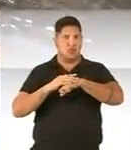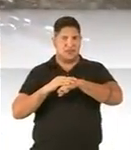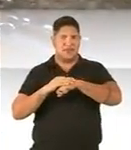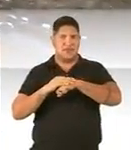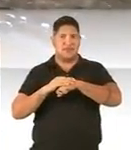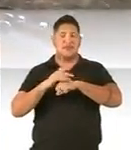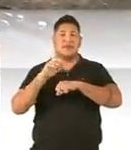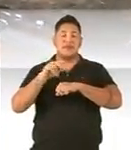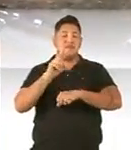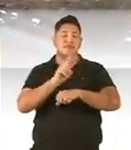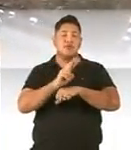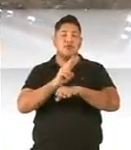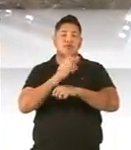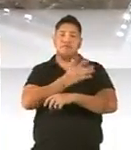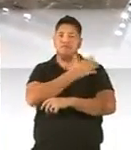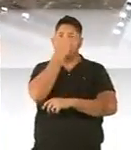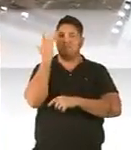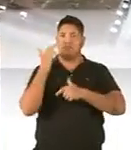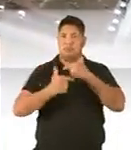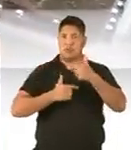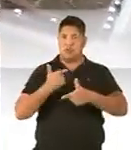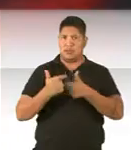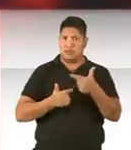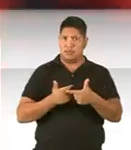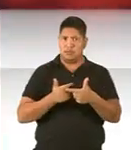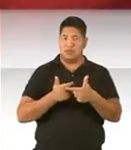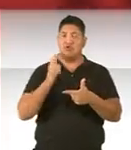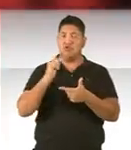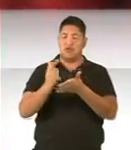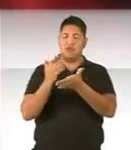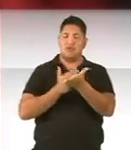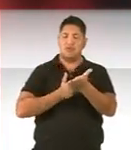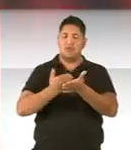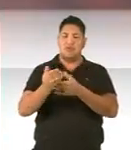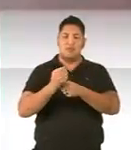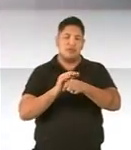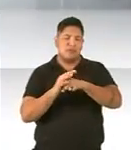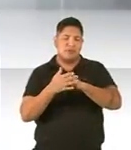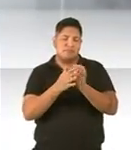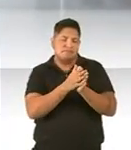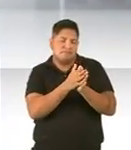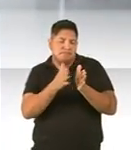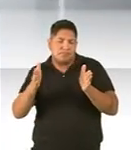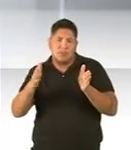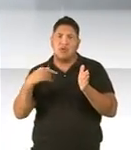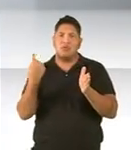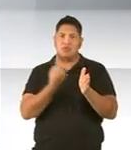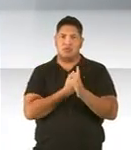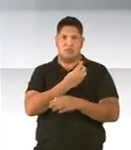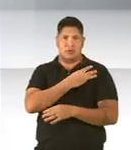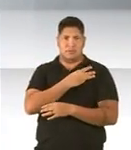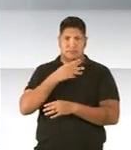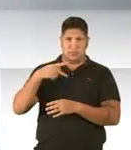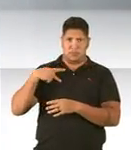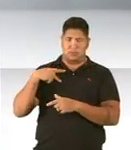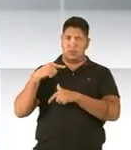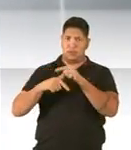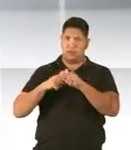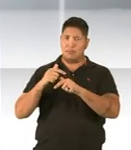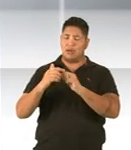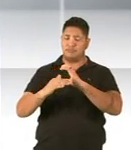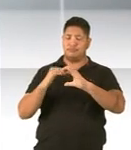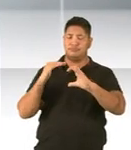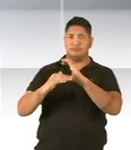novo coronavírus que protejam o trabalhador. Desde o começo da pandemia, o Ministério Público do Trabalho recebeu mais